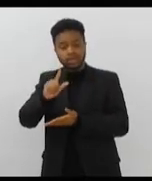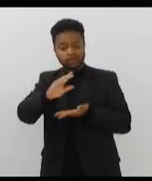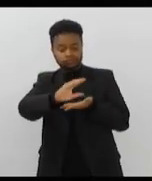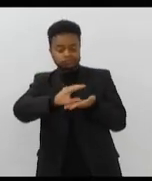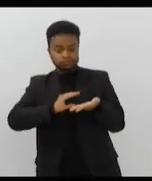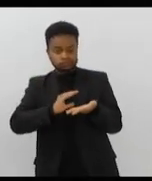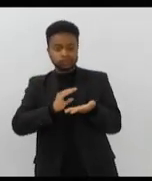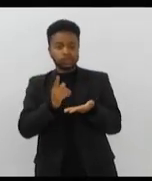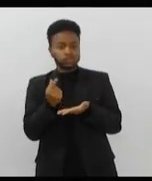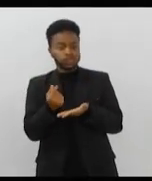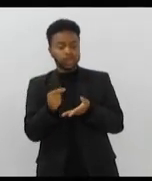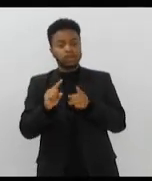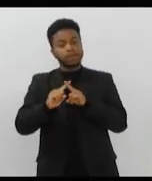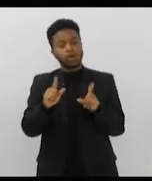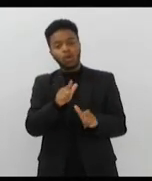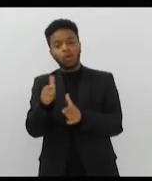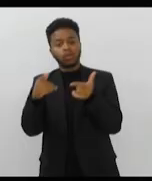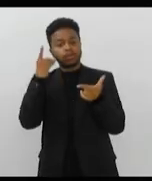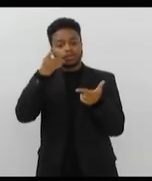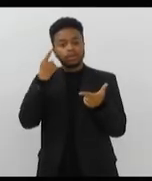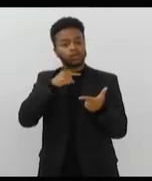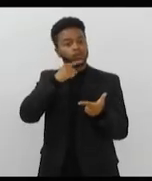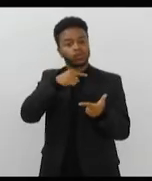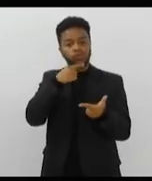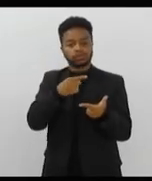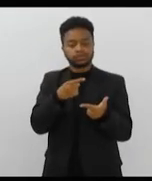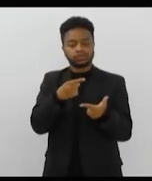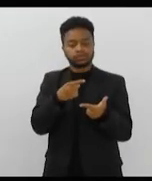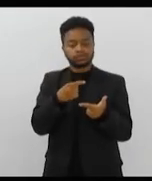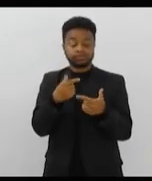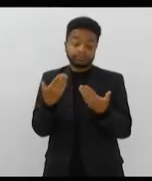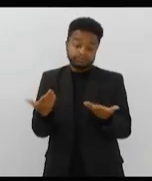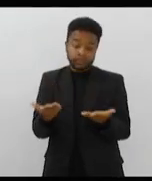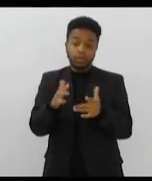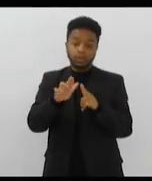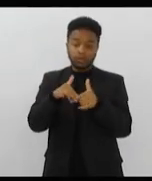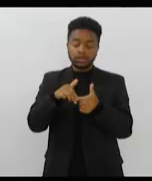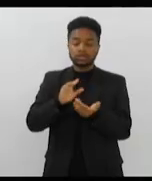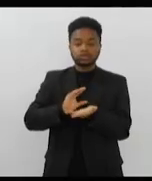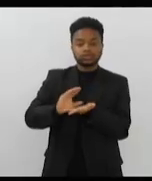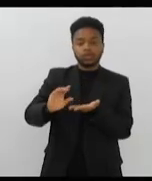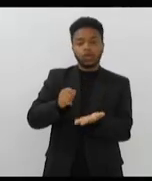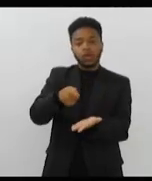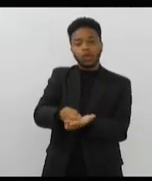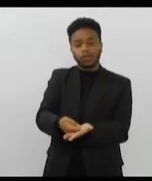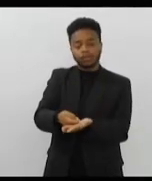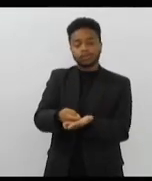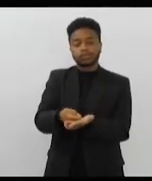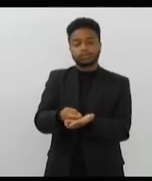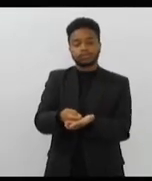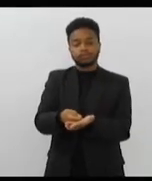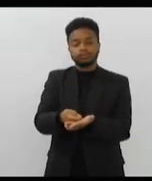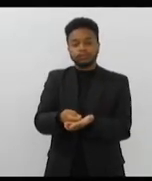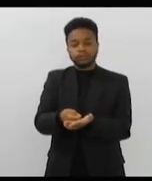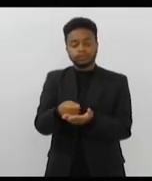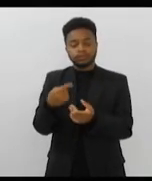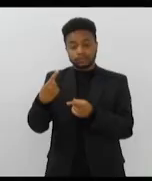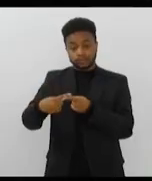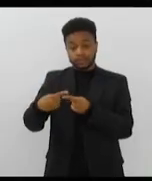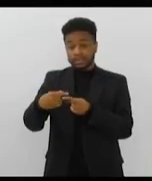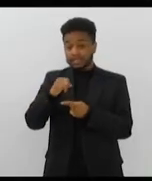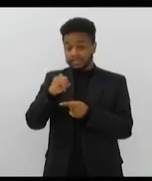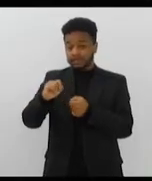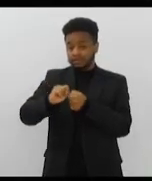e outros parlamentares não o podem. E a emenda impositiva, se feita com